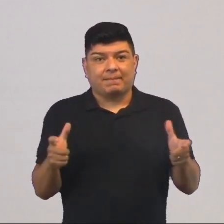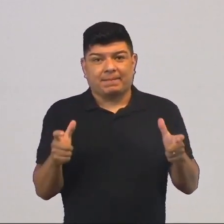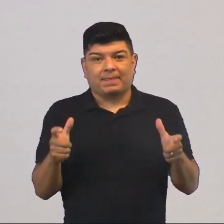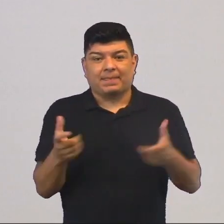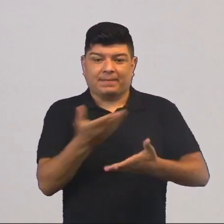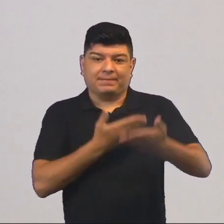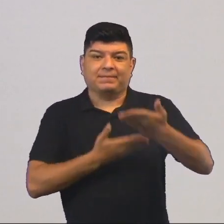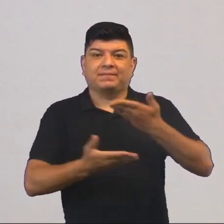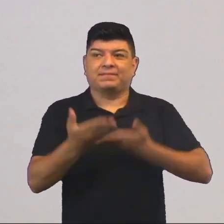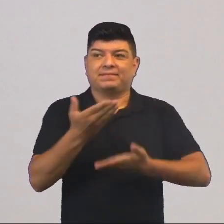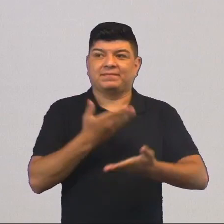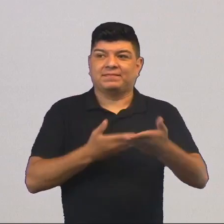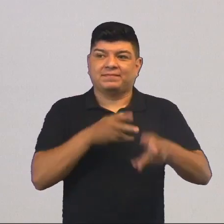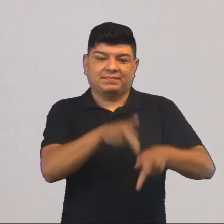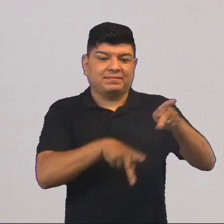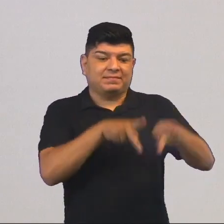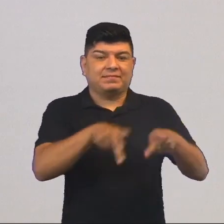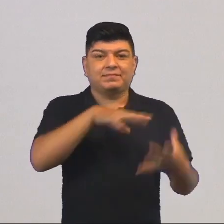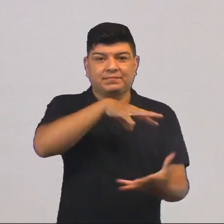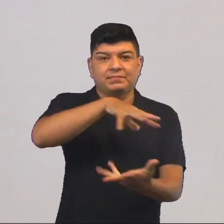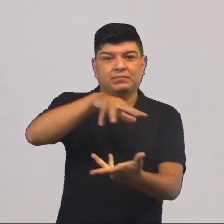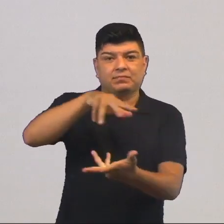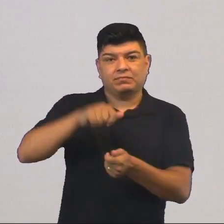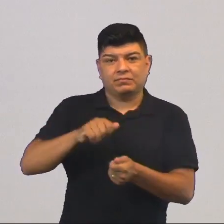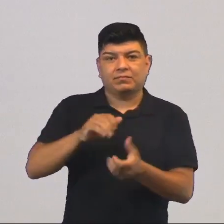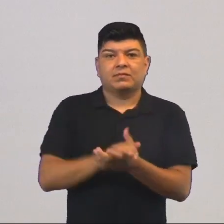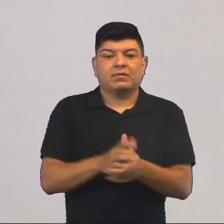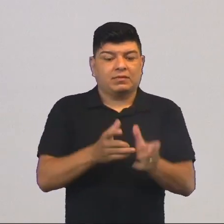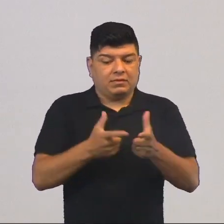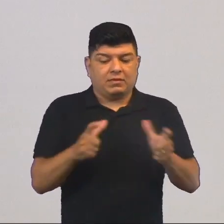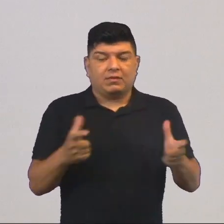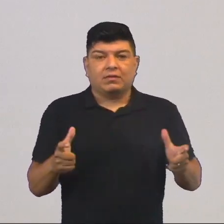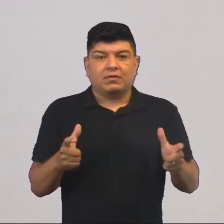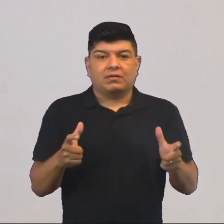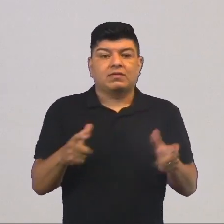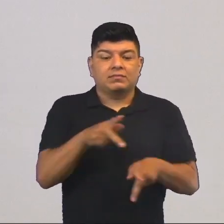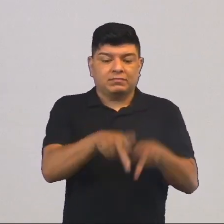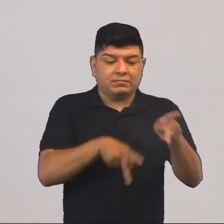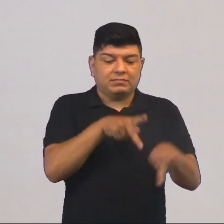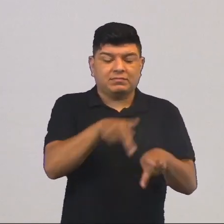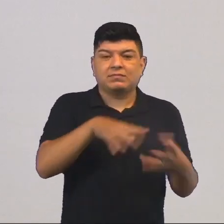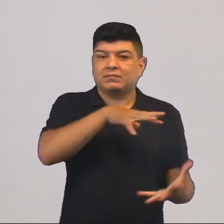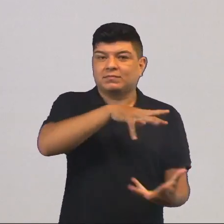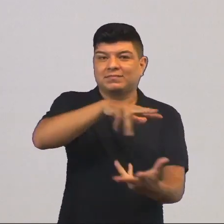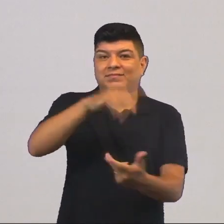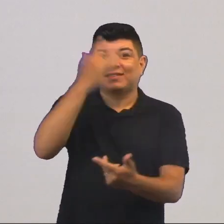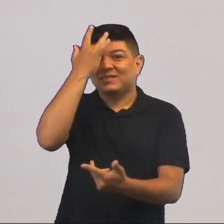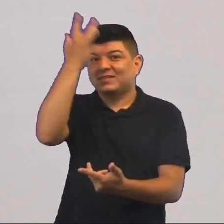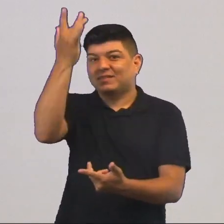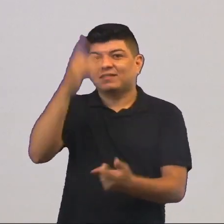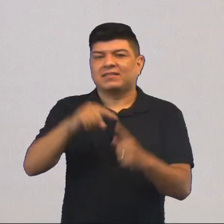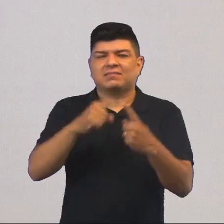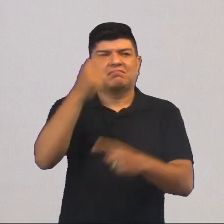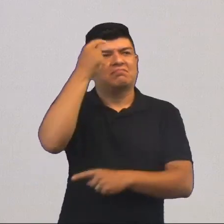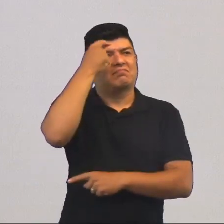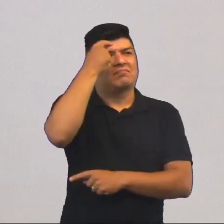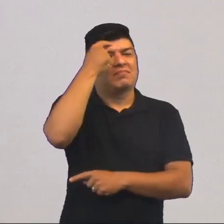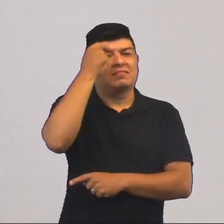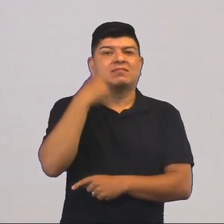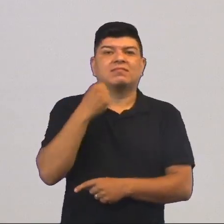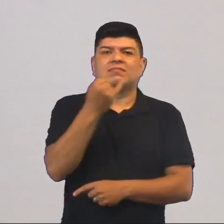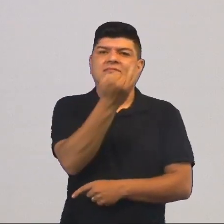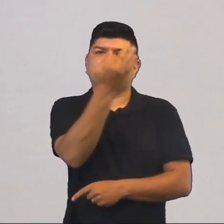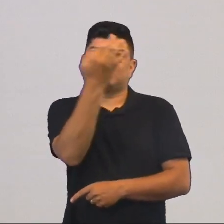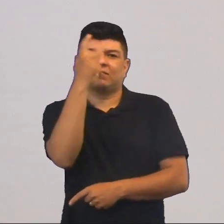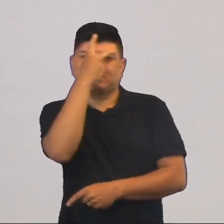e distribuição da população mundial. Porque quando eu falo em crescimento da população mundial, é fácil. Você vai pensar, não,